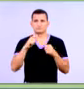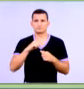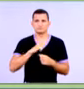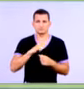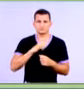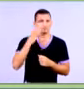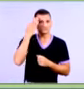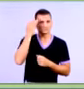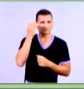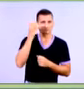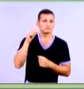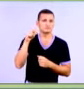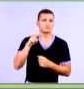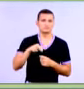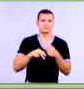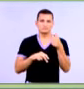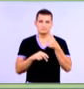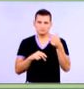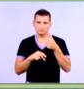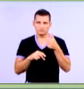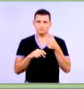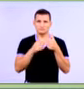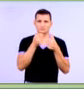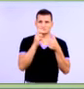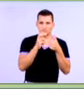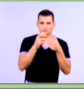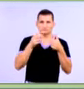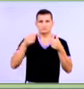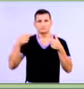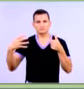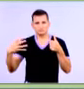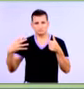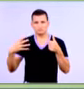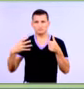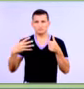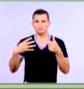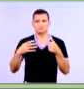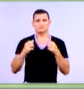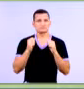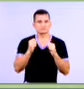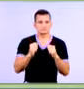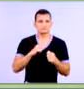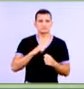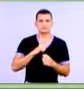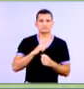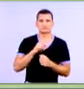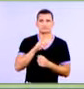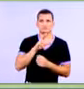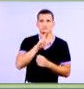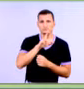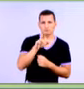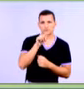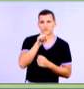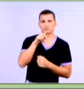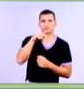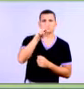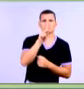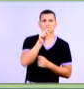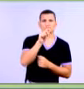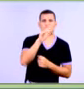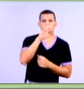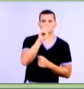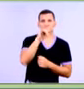né? Aqui, como eu tenho o 15, o 24, eu poderia ter nomes aqui. Ah, aqui é o Caio, aqui é